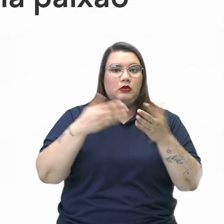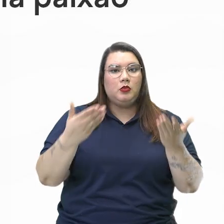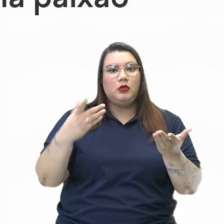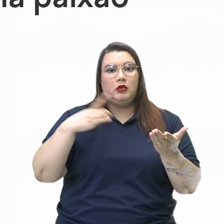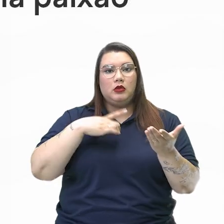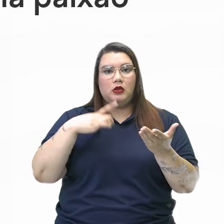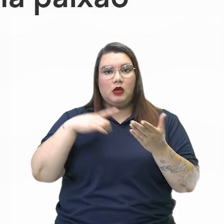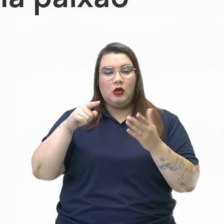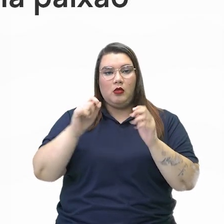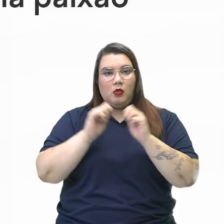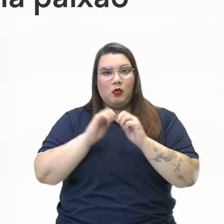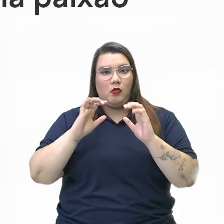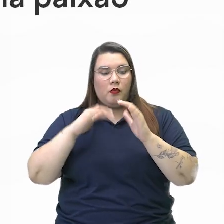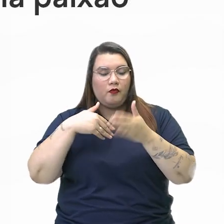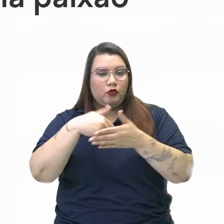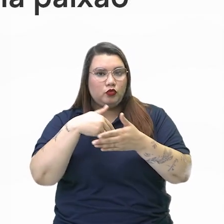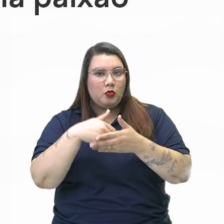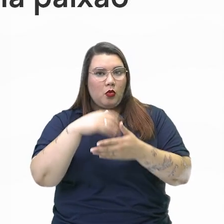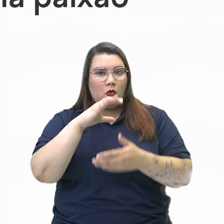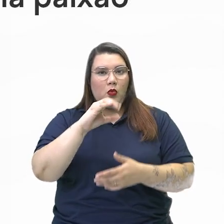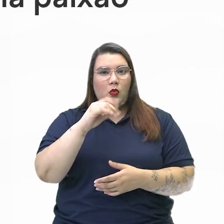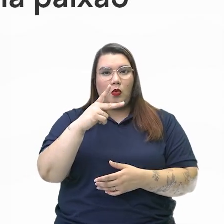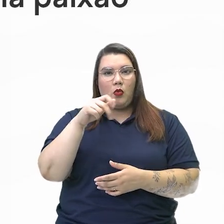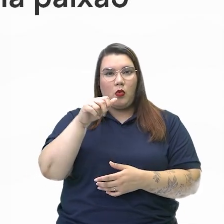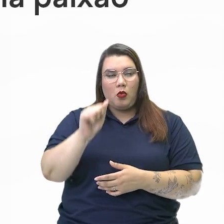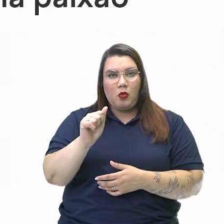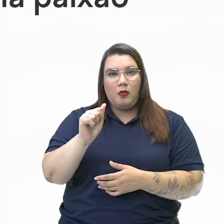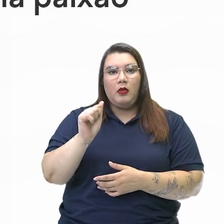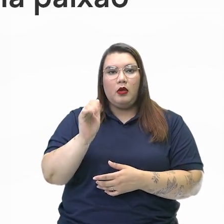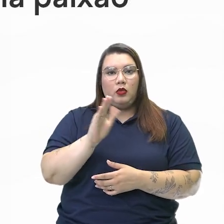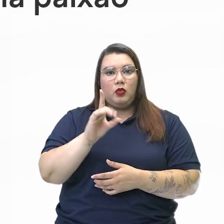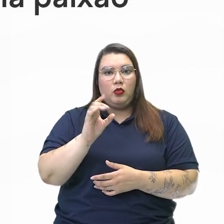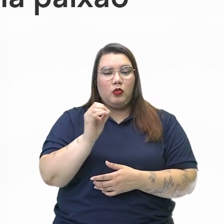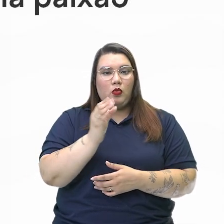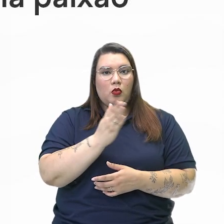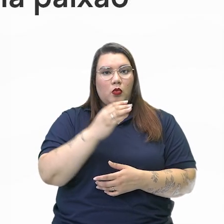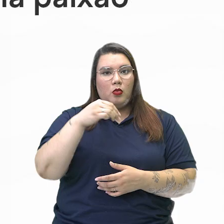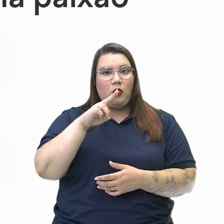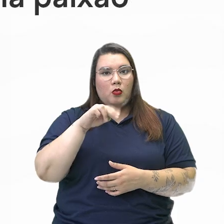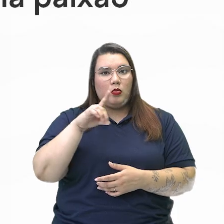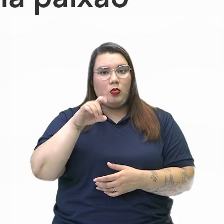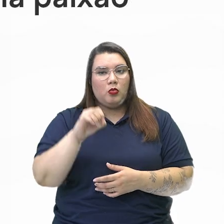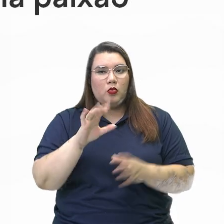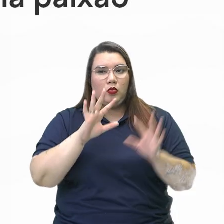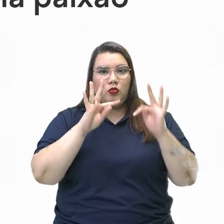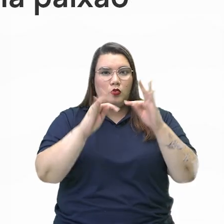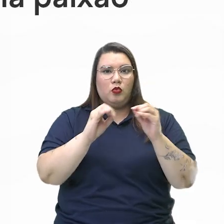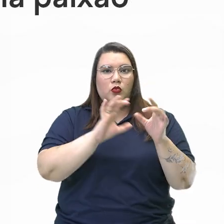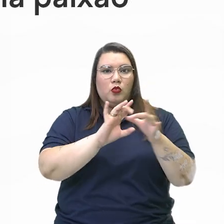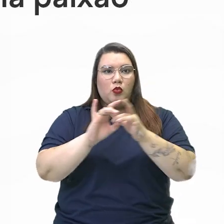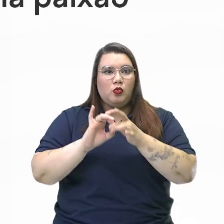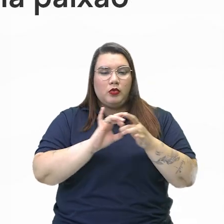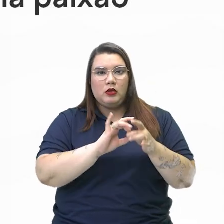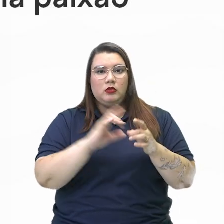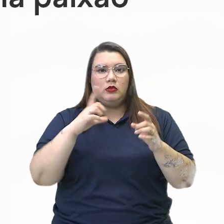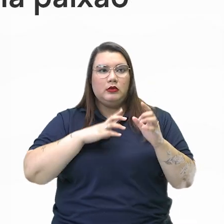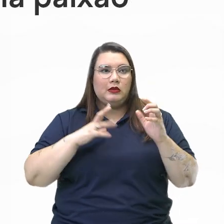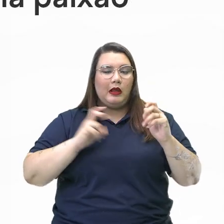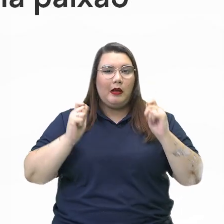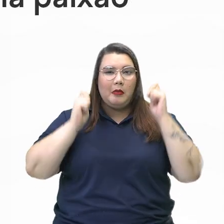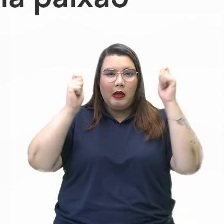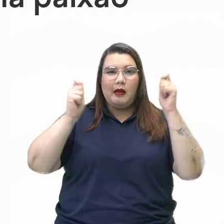todo mundo está ali, unidos num só propósito, que é torcer pela sua seleção, que é